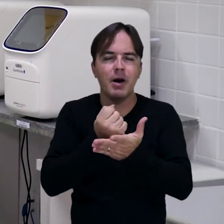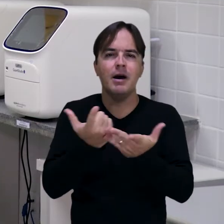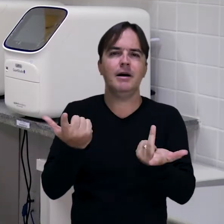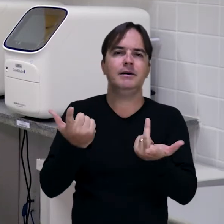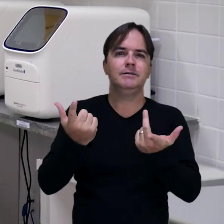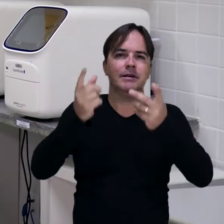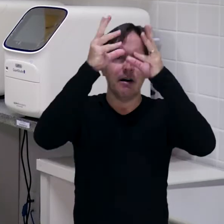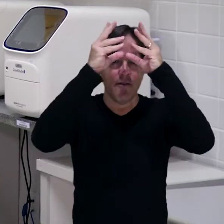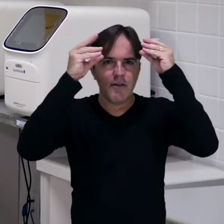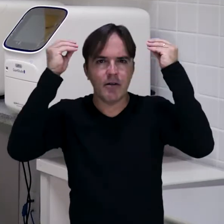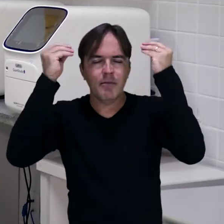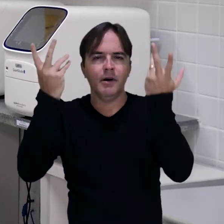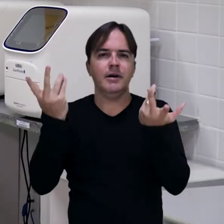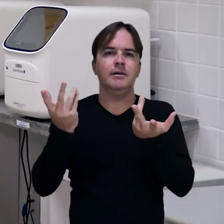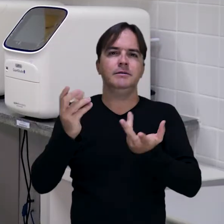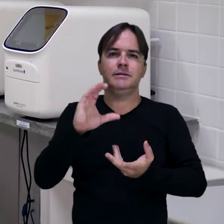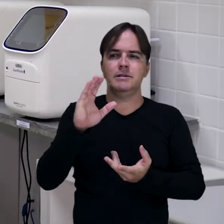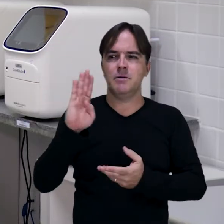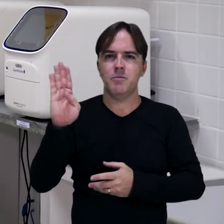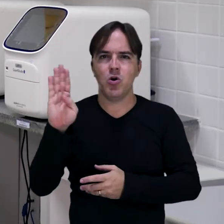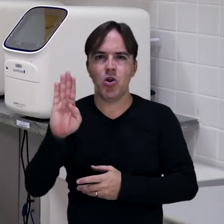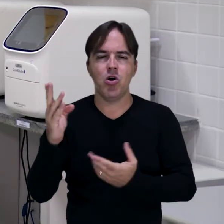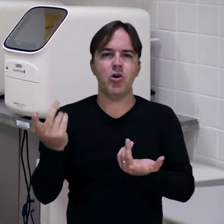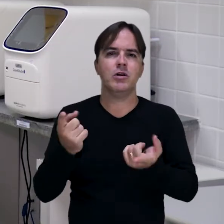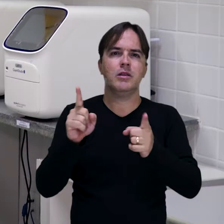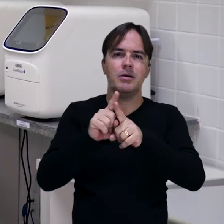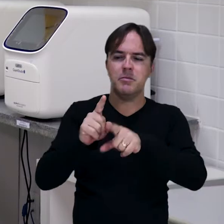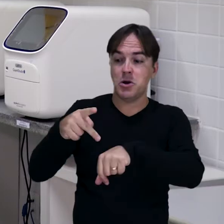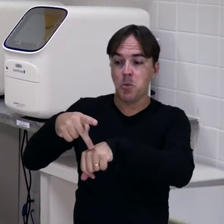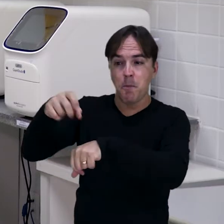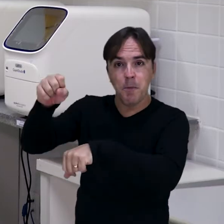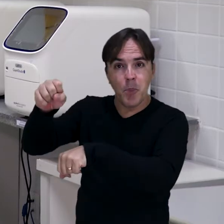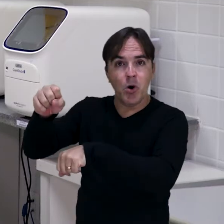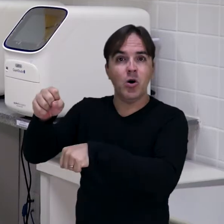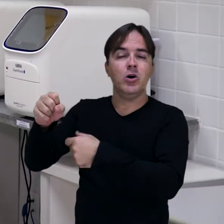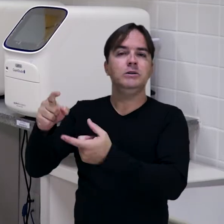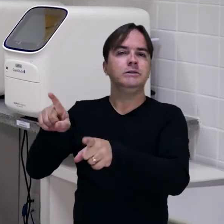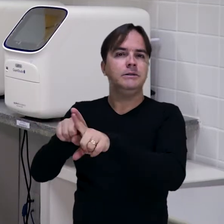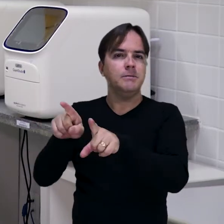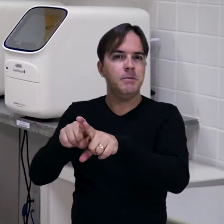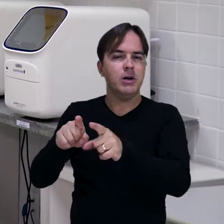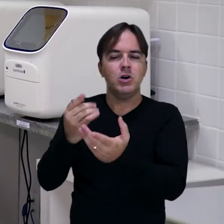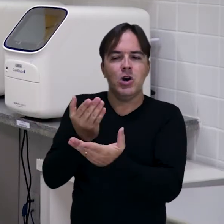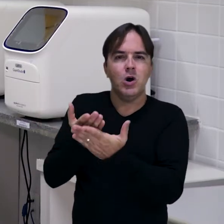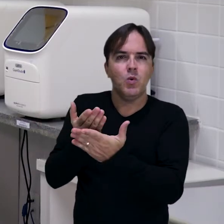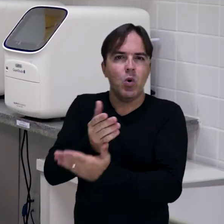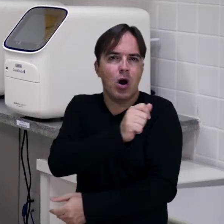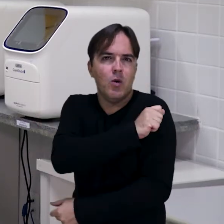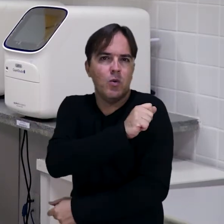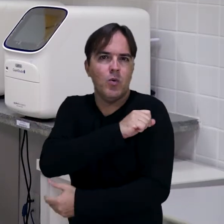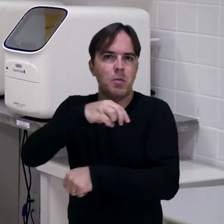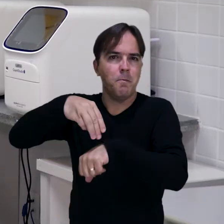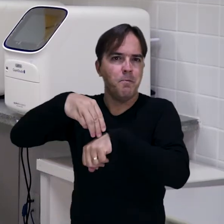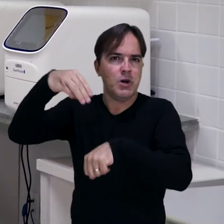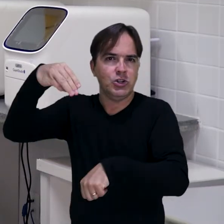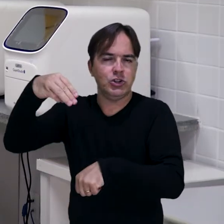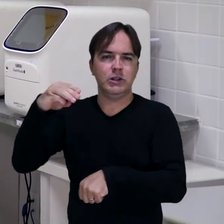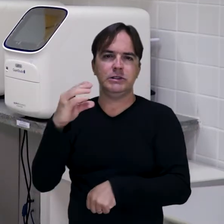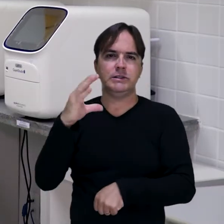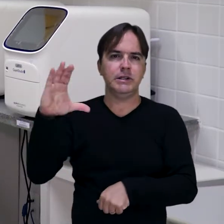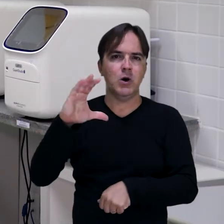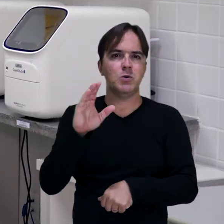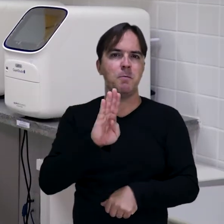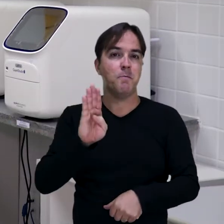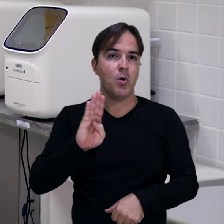enfermagem, né? Envolveu estudantes de pós-graduação, estudantes de mestrado do curso de Ciências da Saúde e